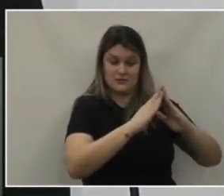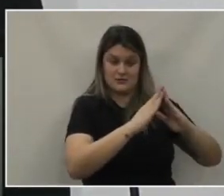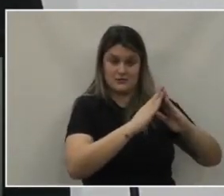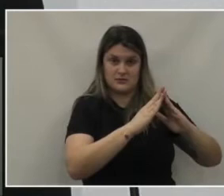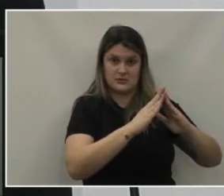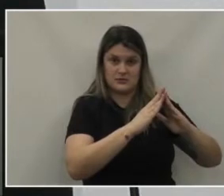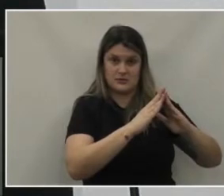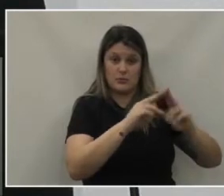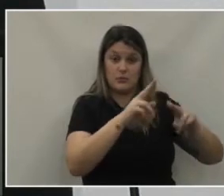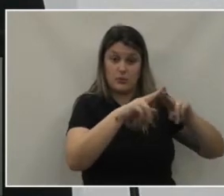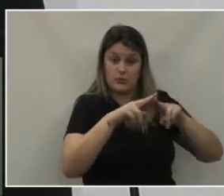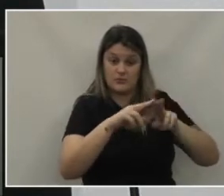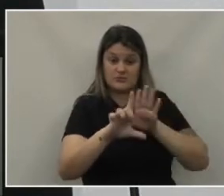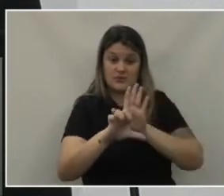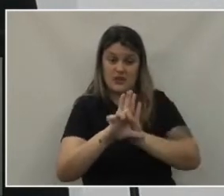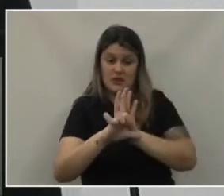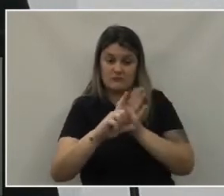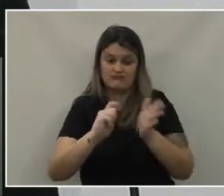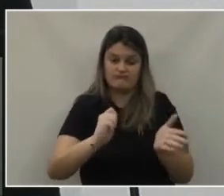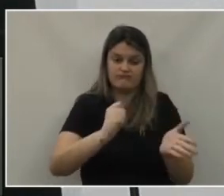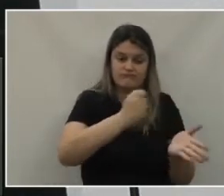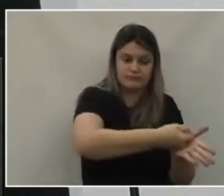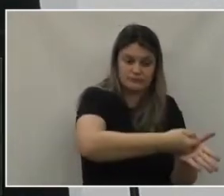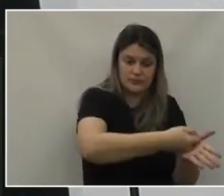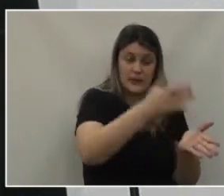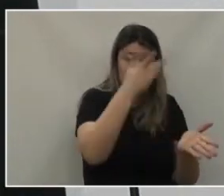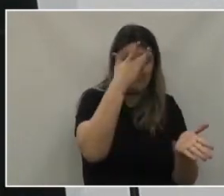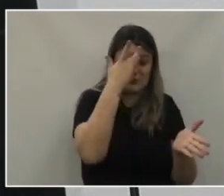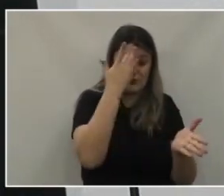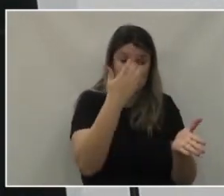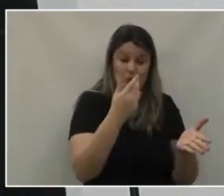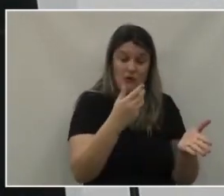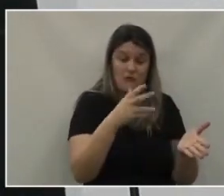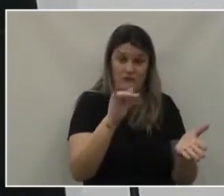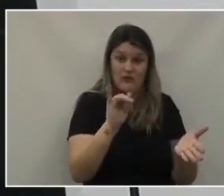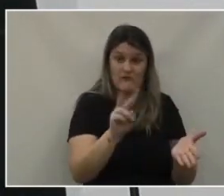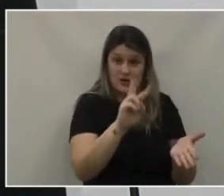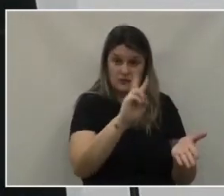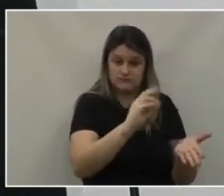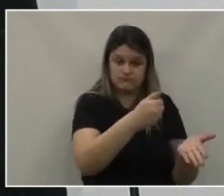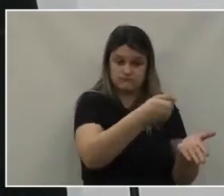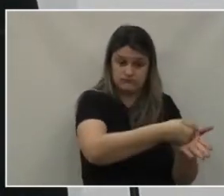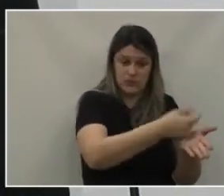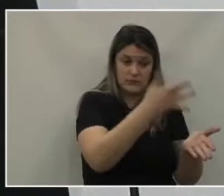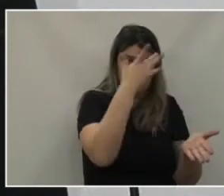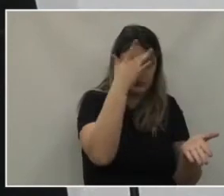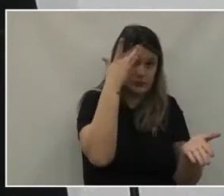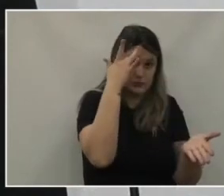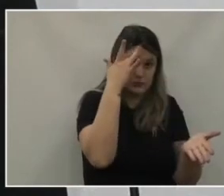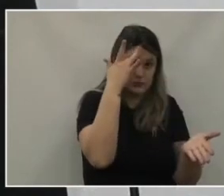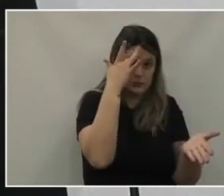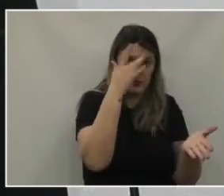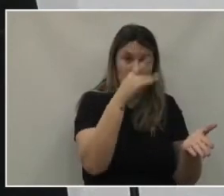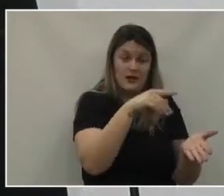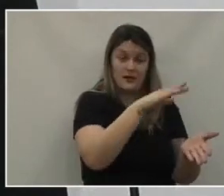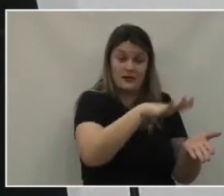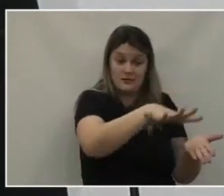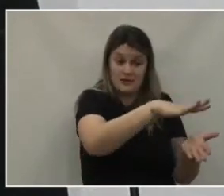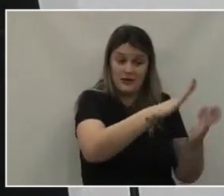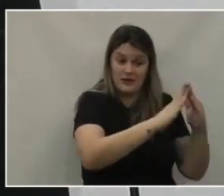que, por força de uma lei, deve ser agora pago para essa pessoa,